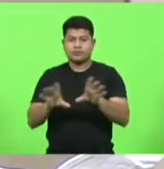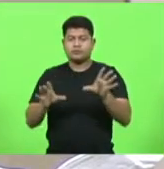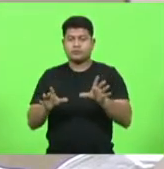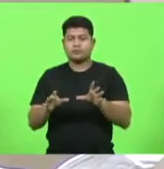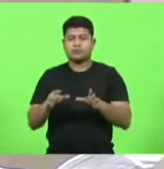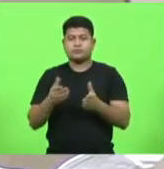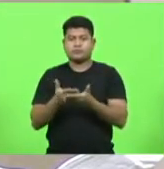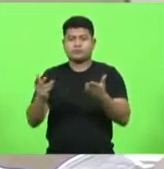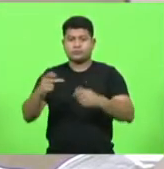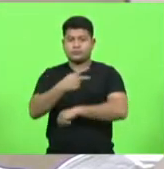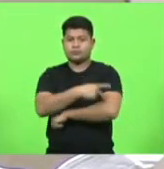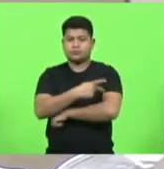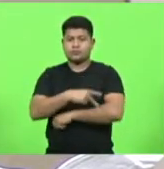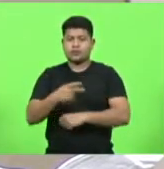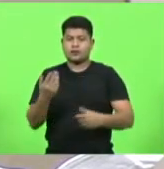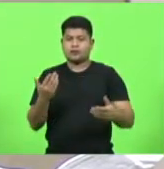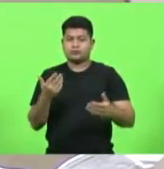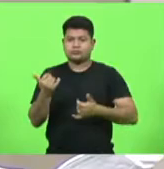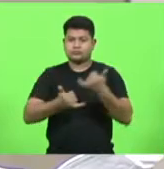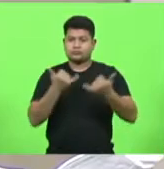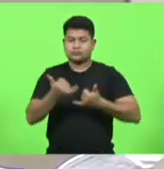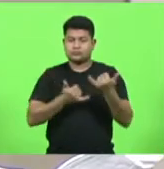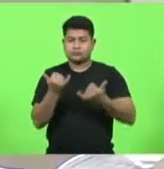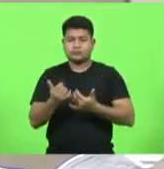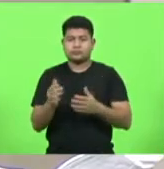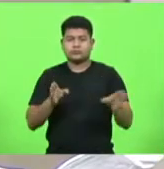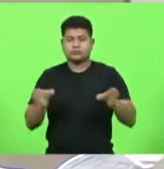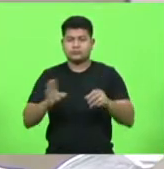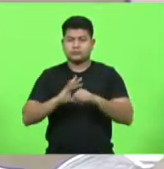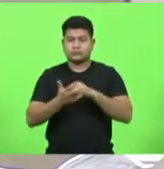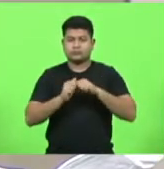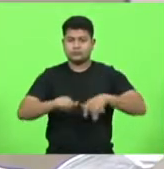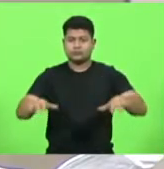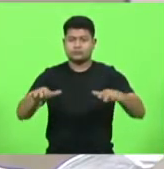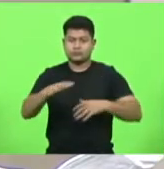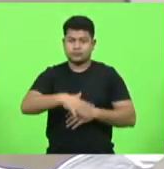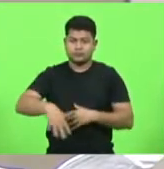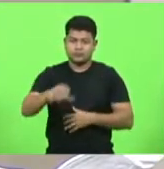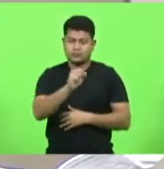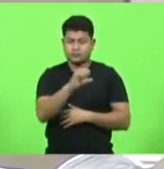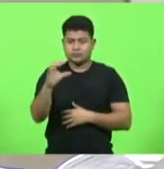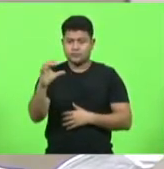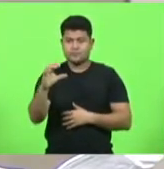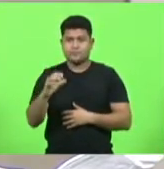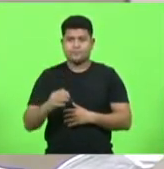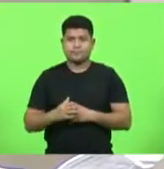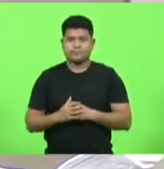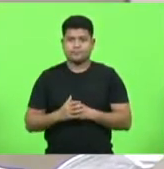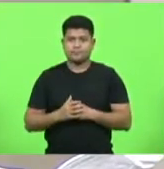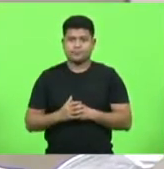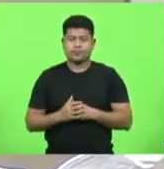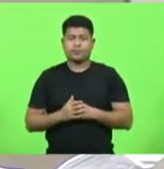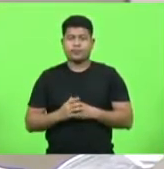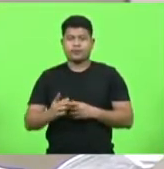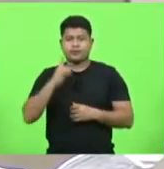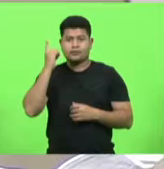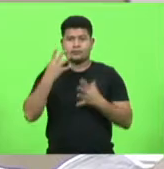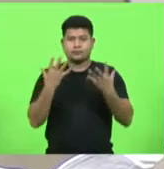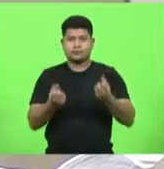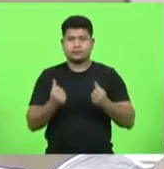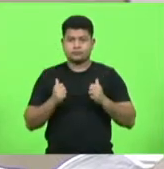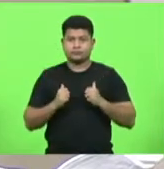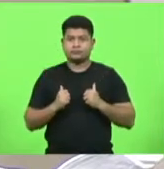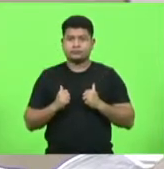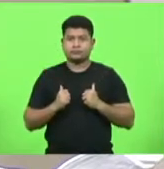parques e diversões durante o período de pandemia do coronavírus Covid-19 no âmbito do estado de Santa Catarina. Deputados que aprovam, permaneçam como